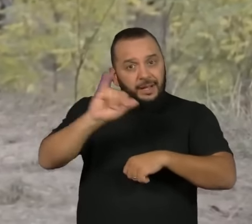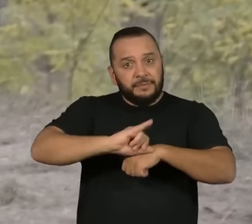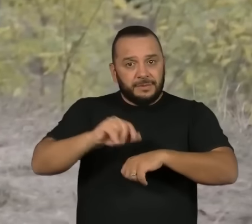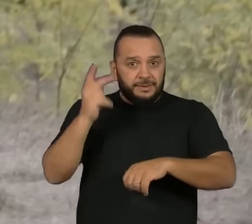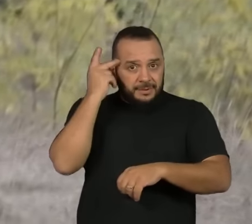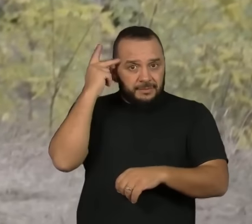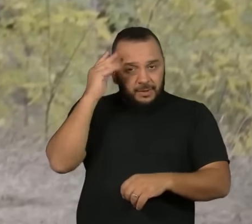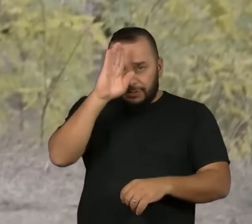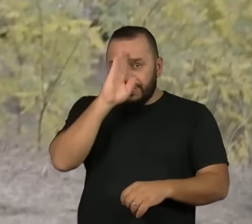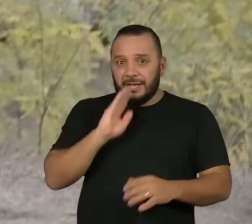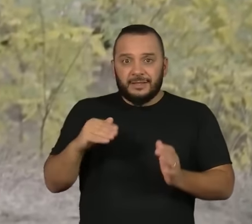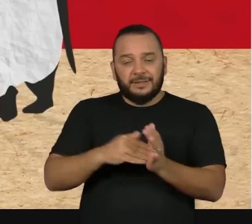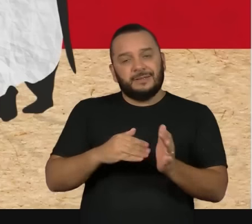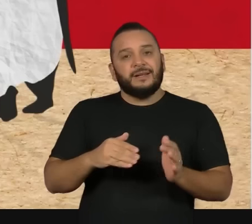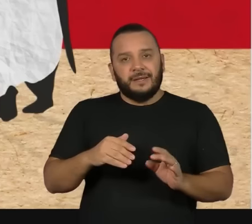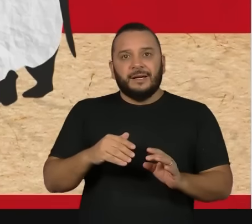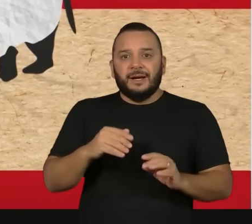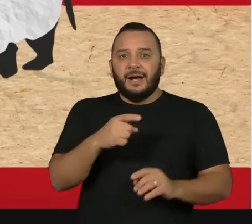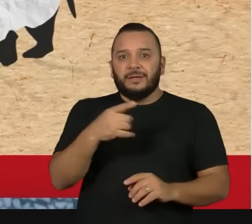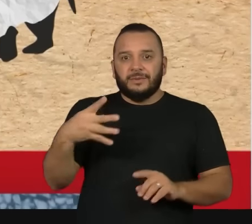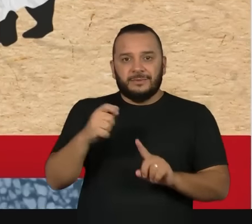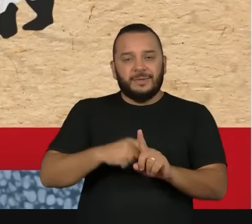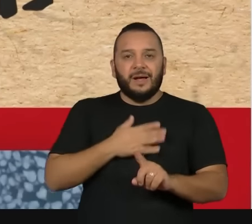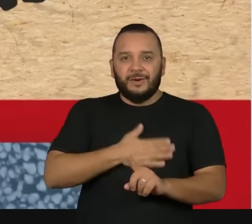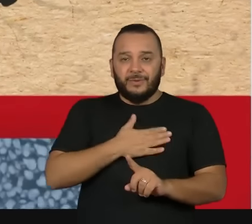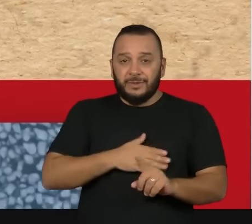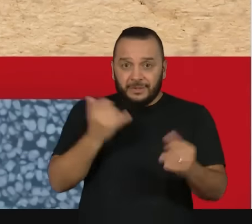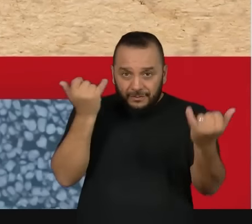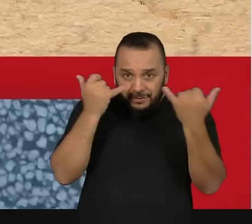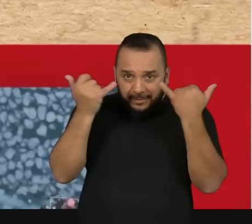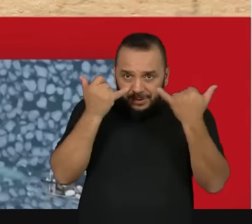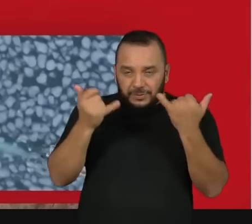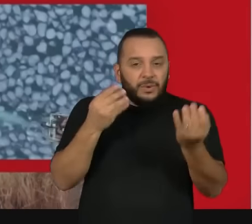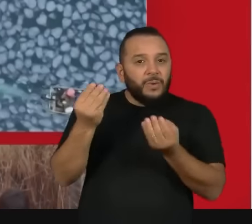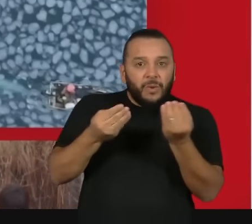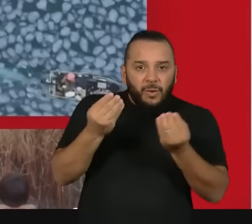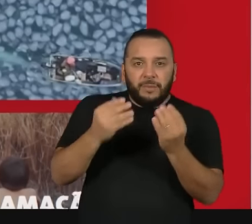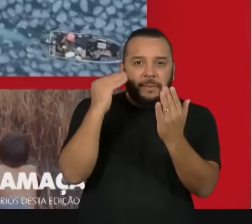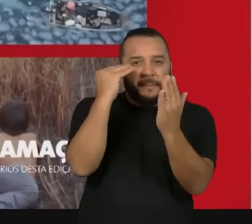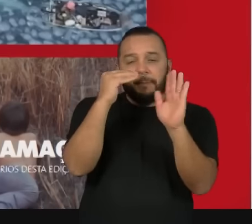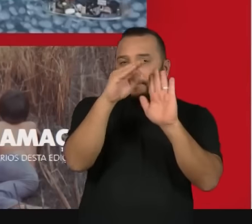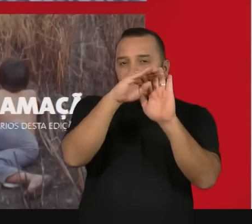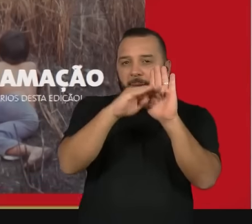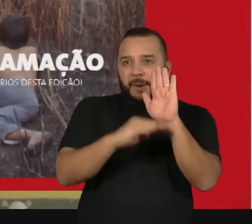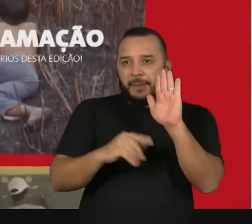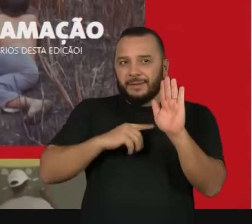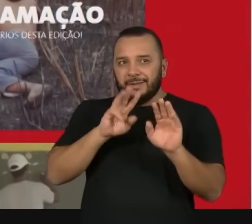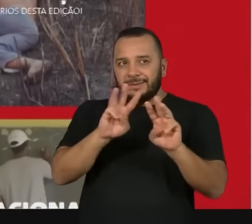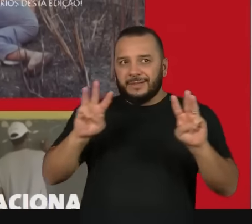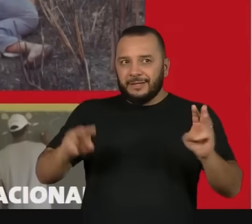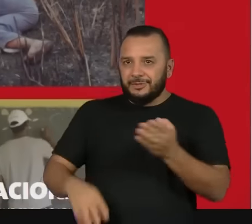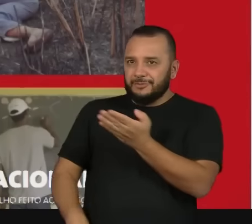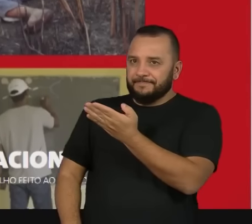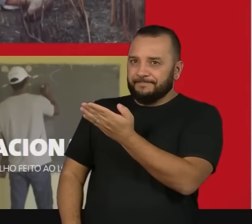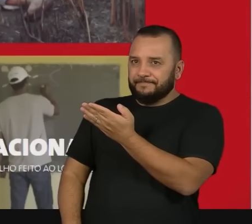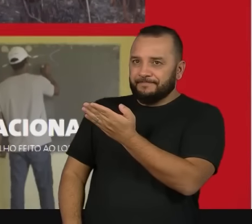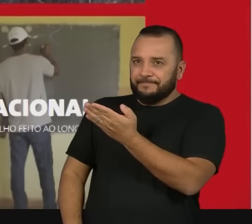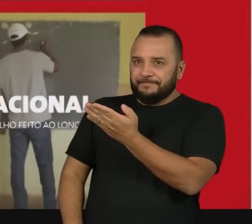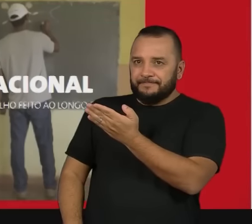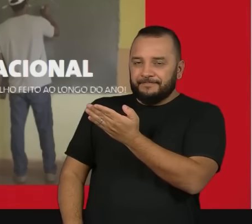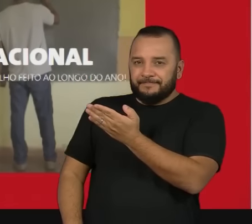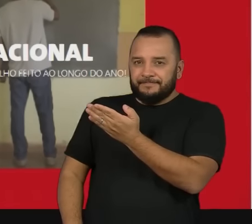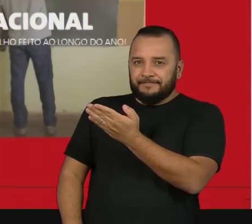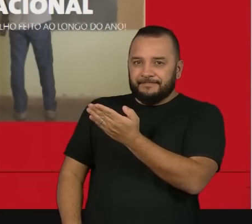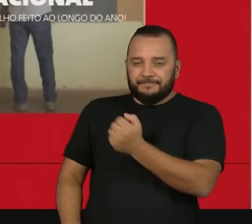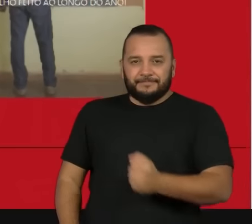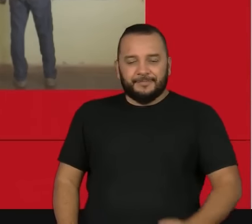até 14 de agosto. Informações e atividades do evento estão no site ecofalante.org.br.